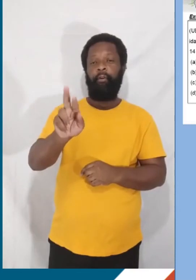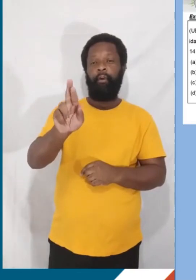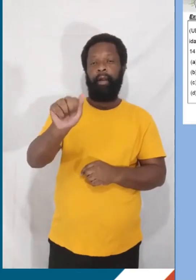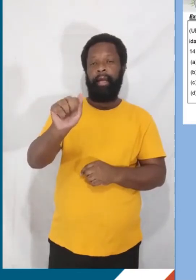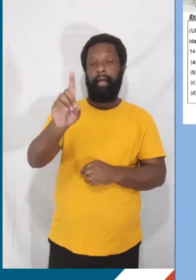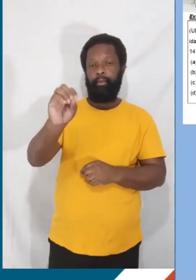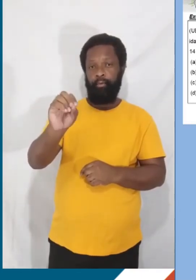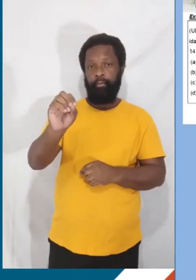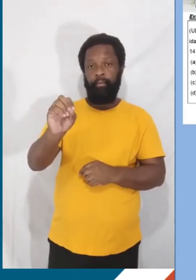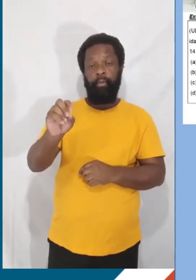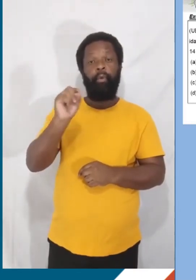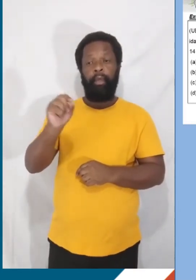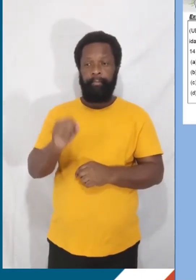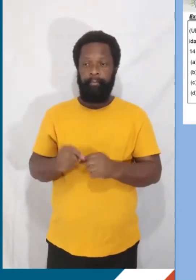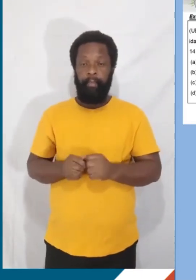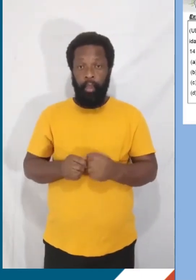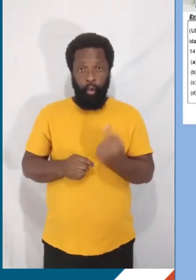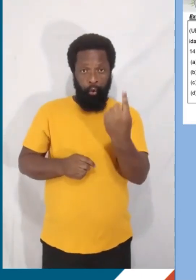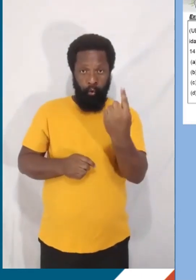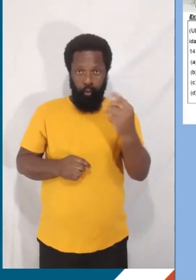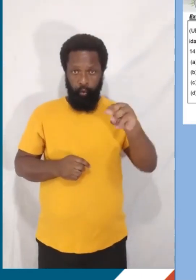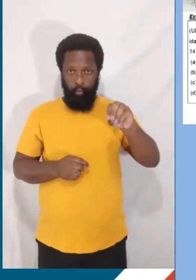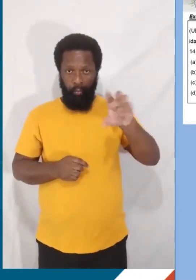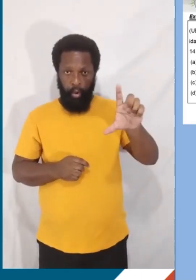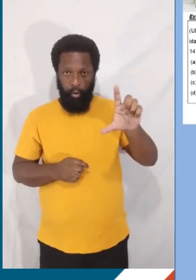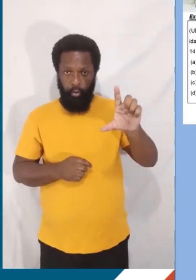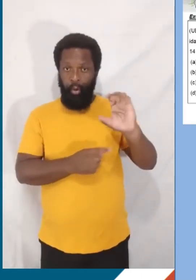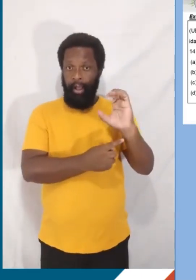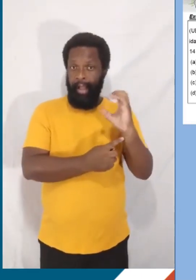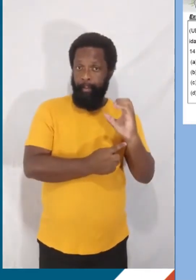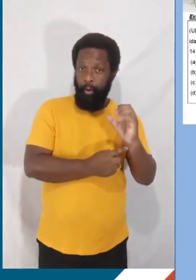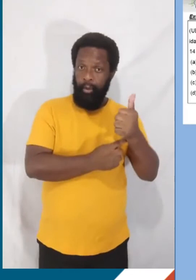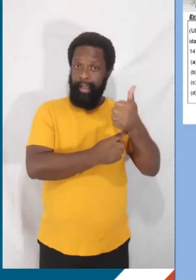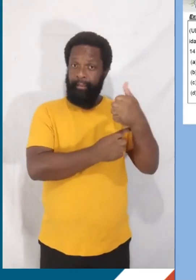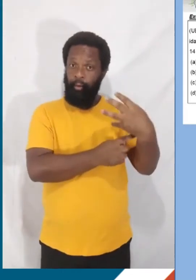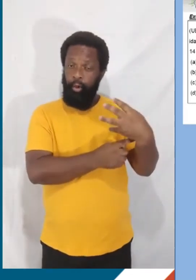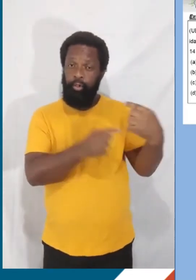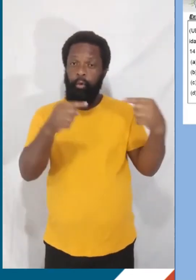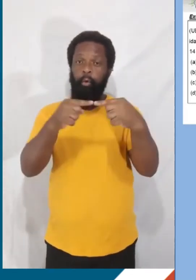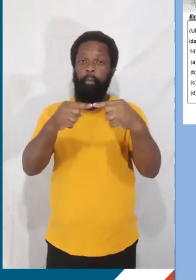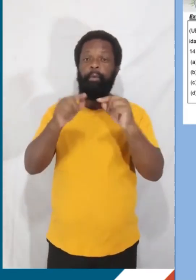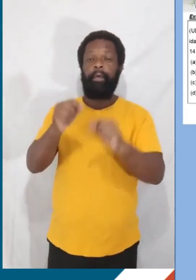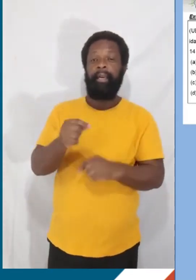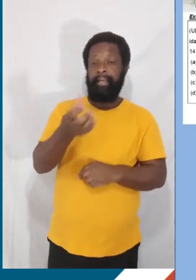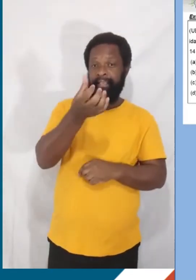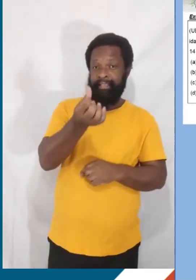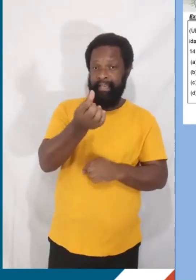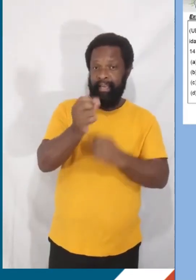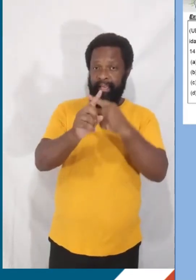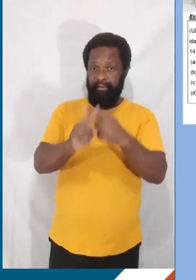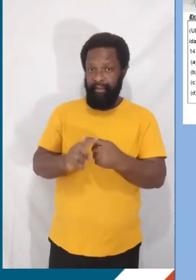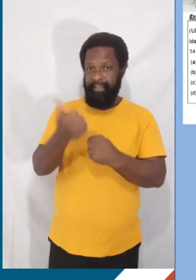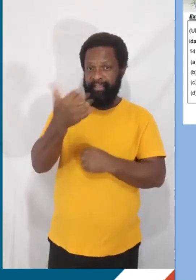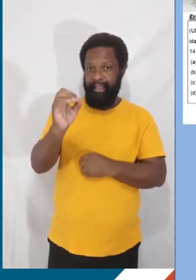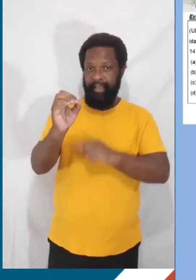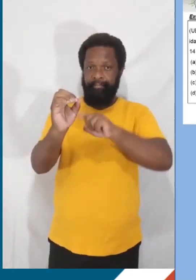gente tem que ver o seguinte: a cada 1 mol de carbono 14, eu sei que corresponde a 6